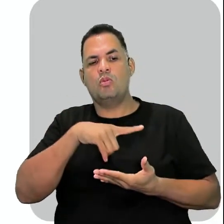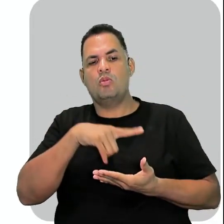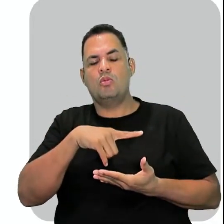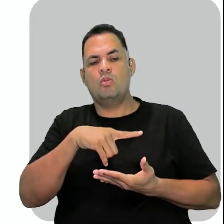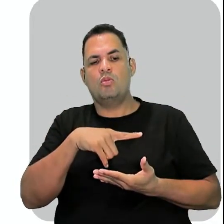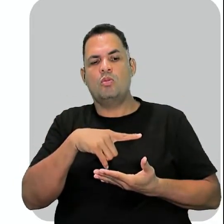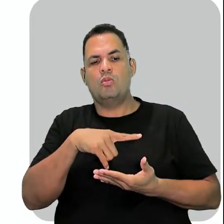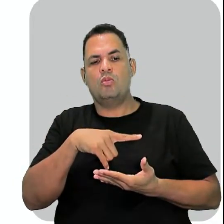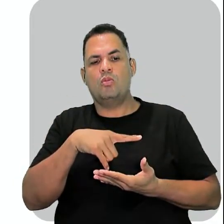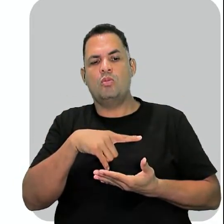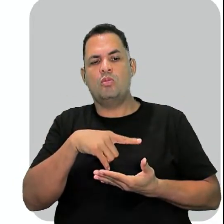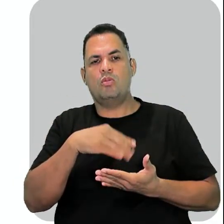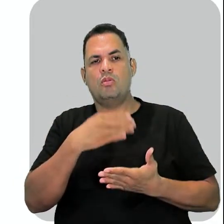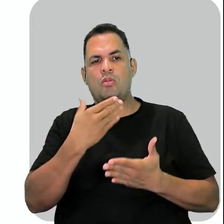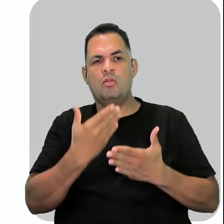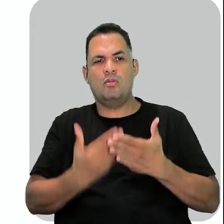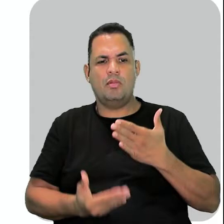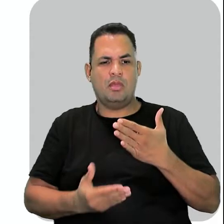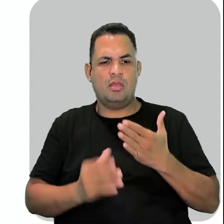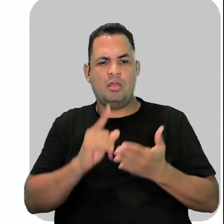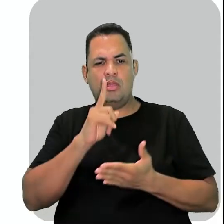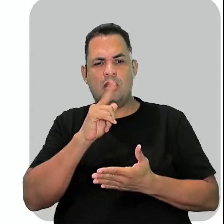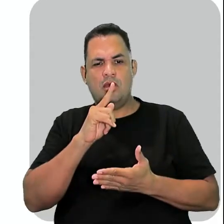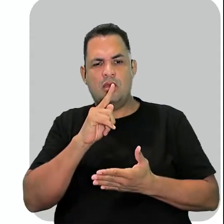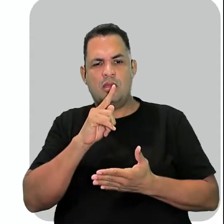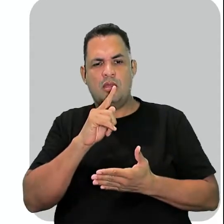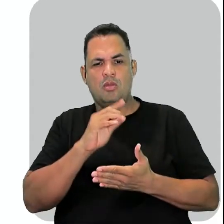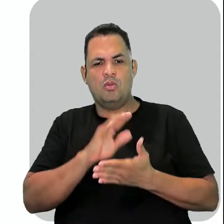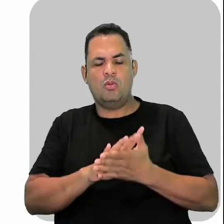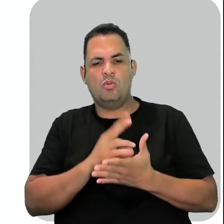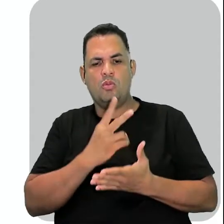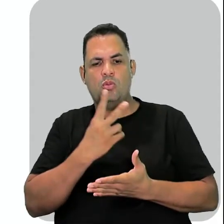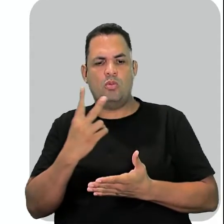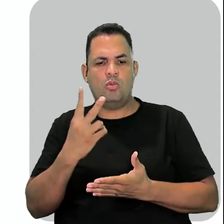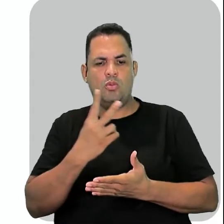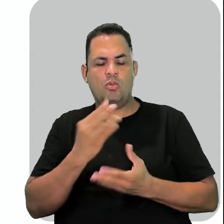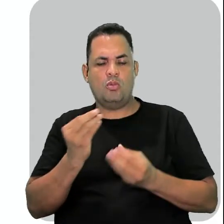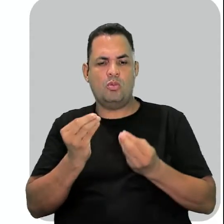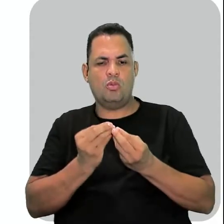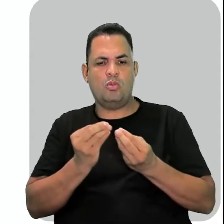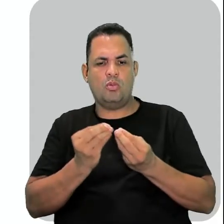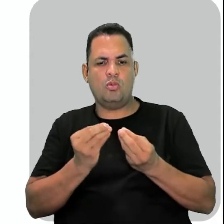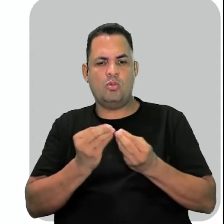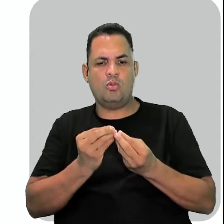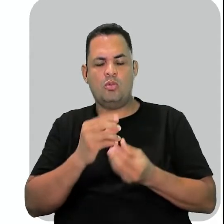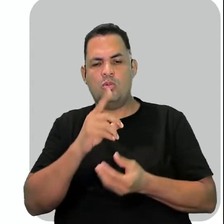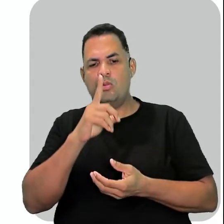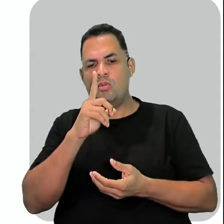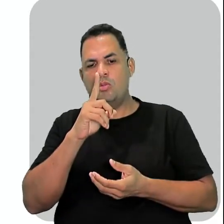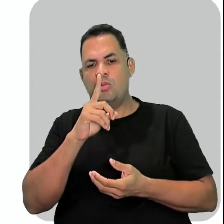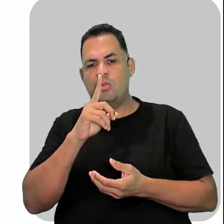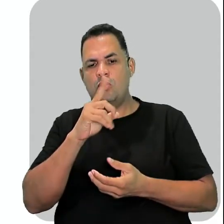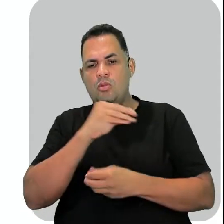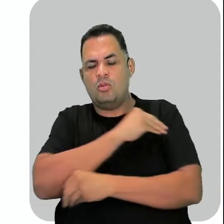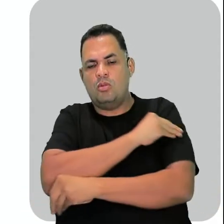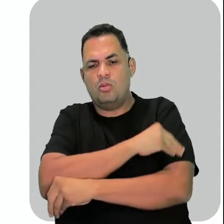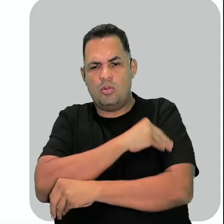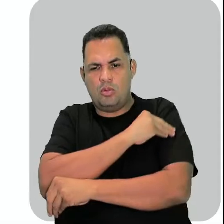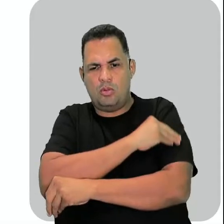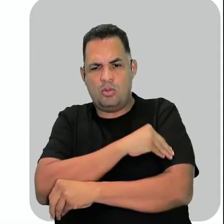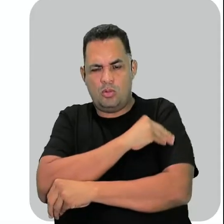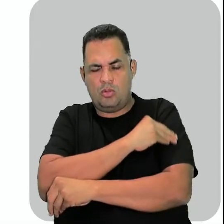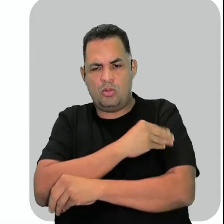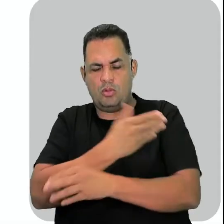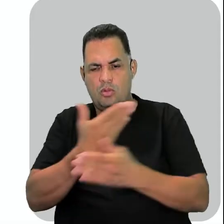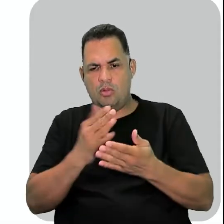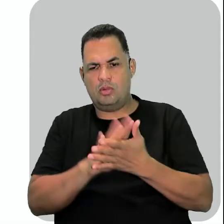tiver a desidratação de 2 moléculas de álcool, né,